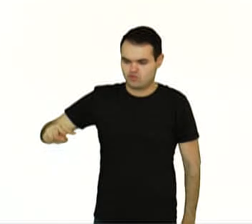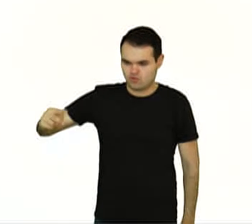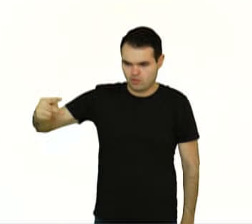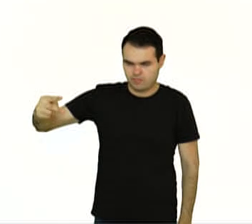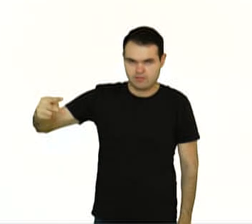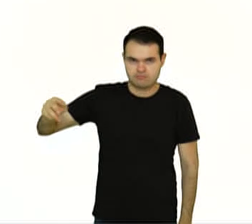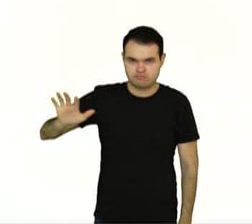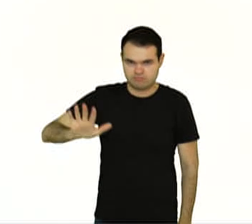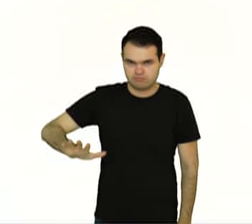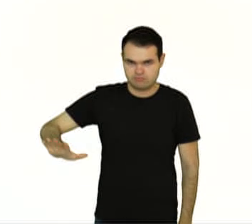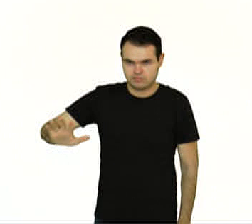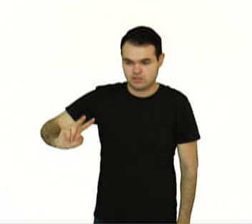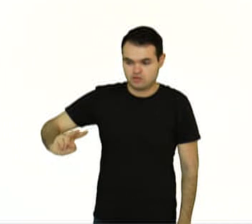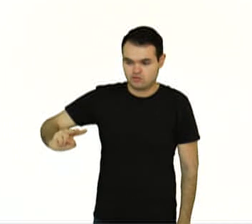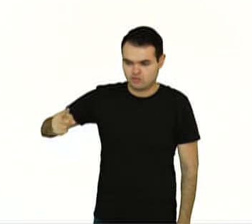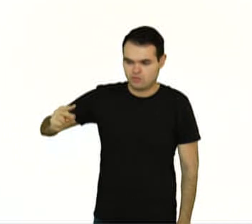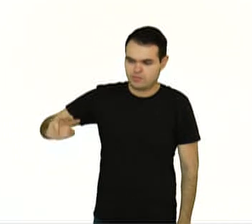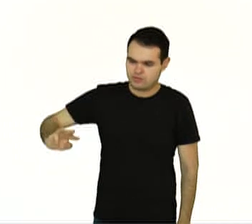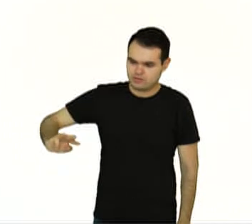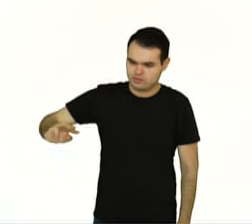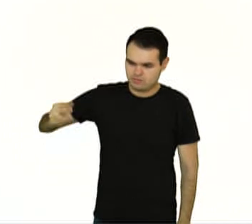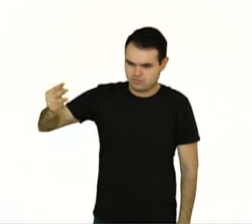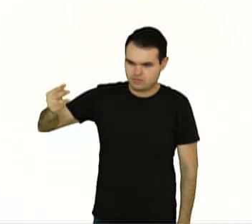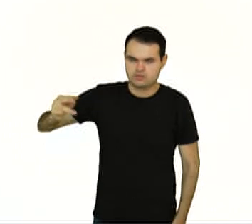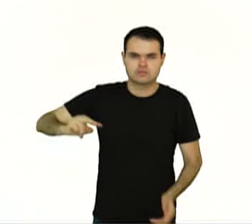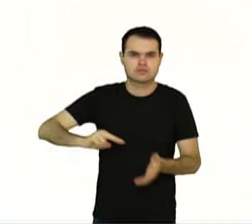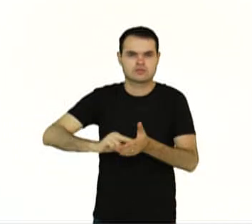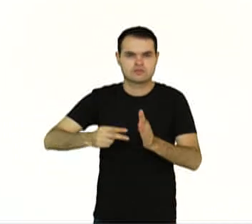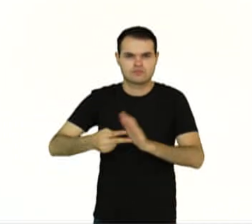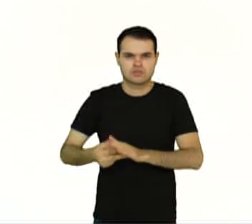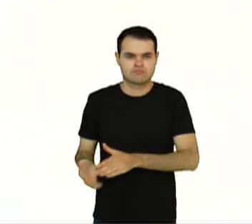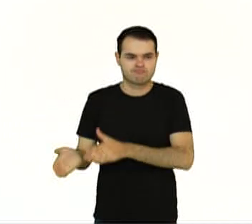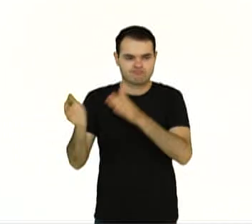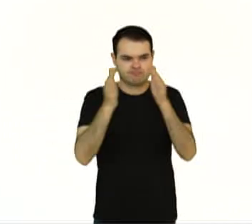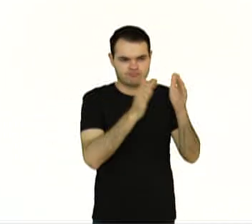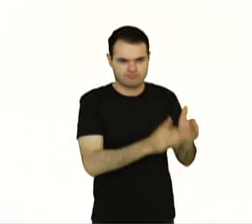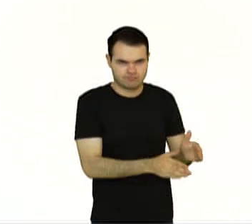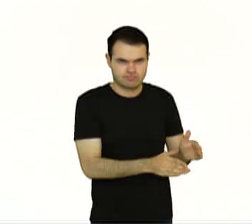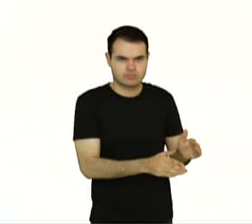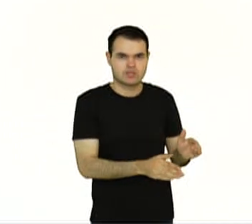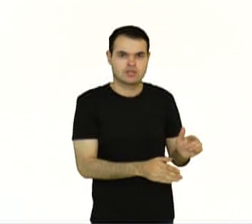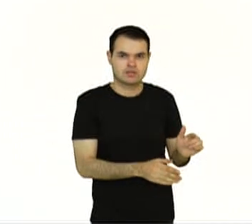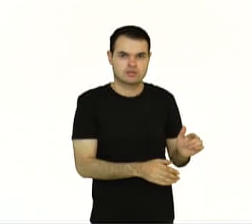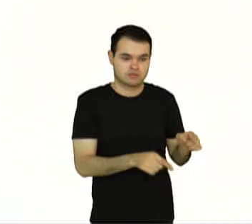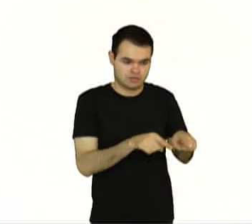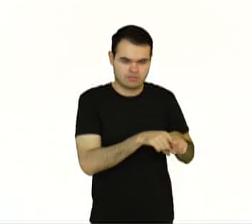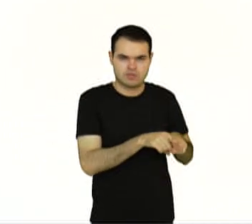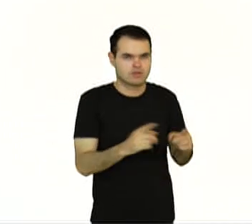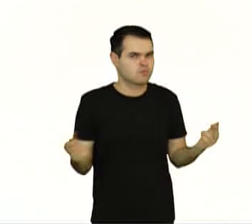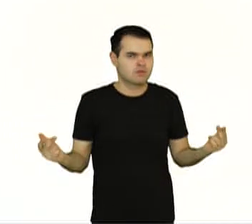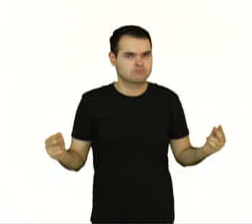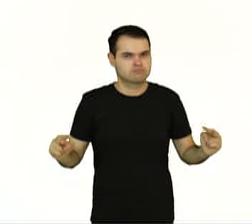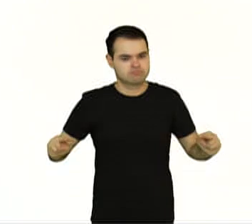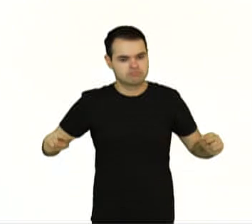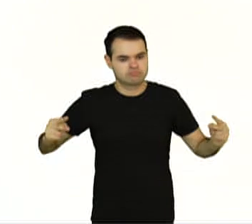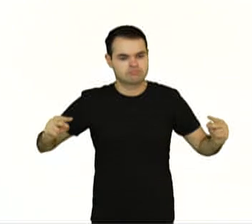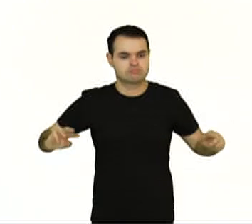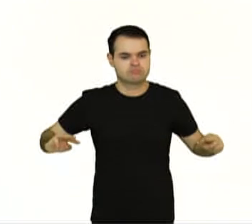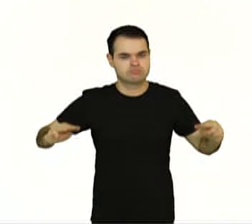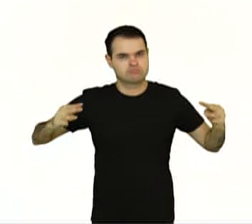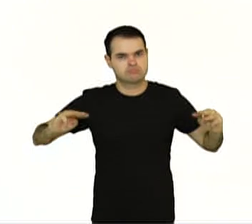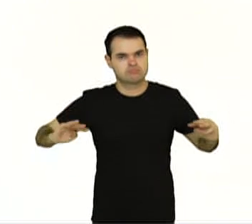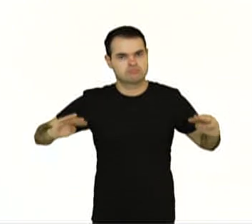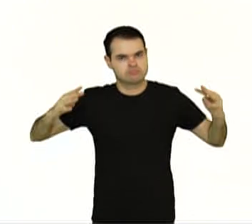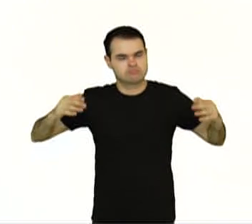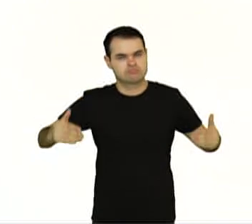quando uma grandeza triplica, significa que a outra grandeza também vai dobrar, significa que a outra grandeza